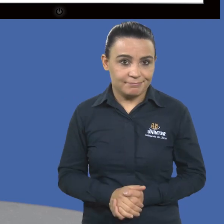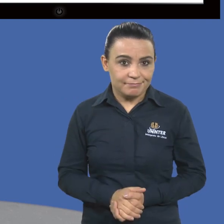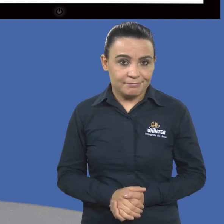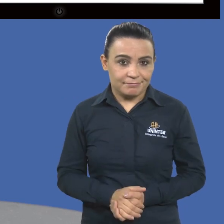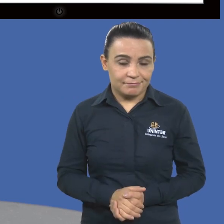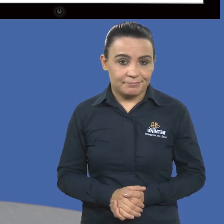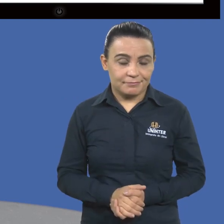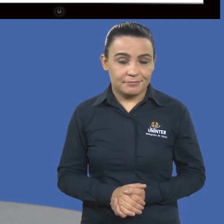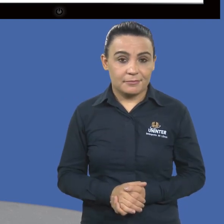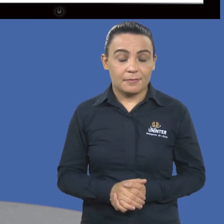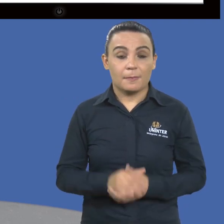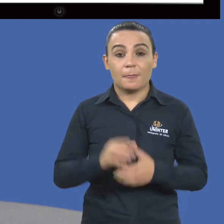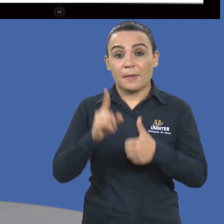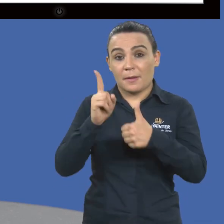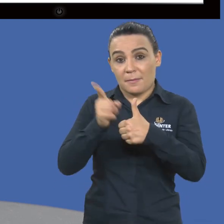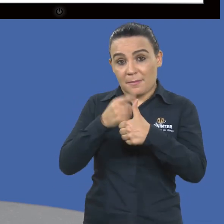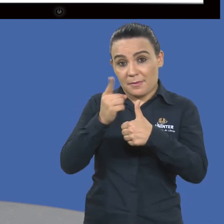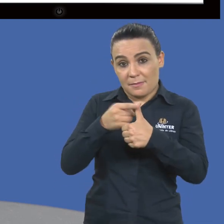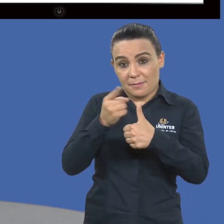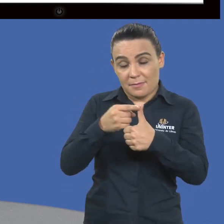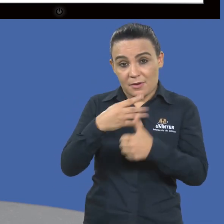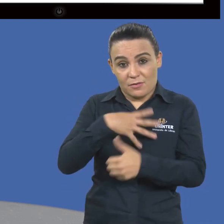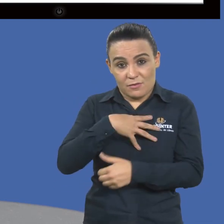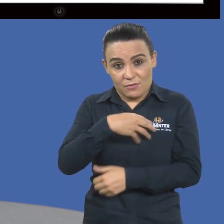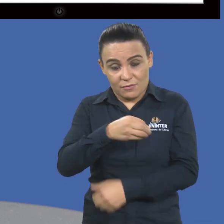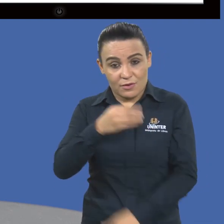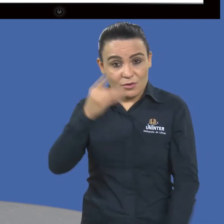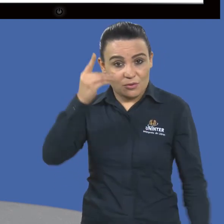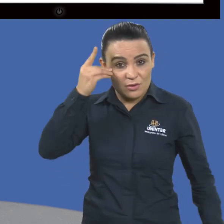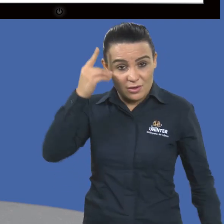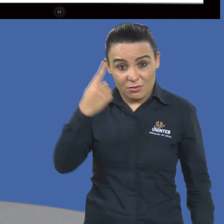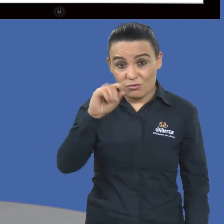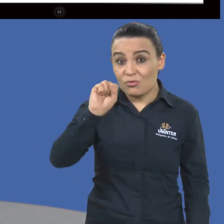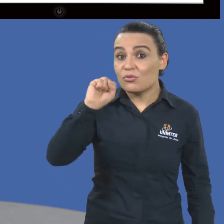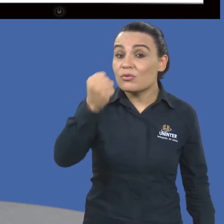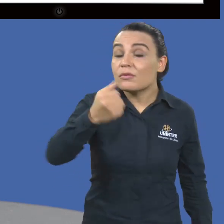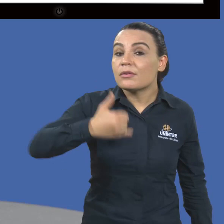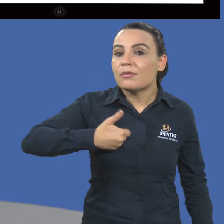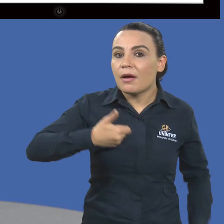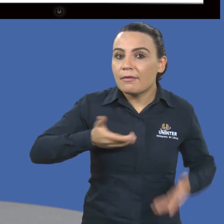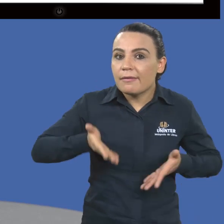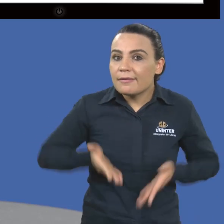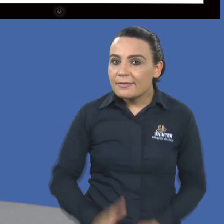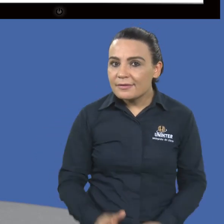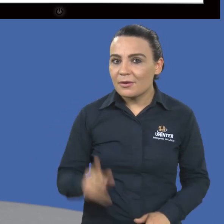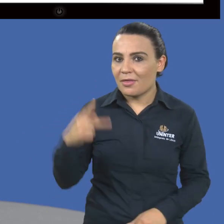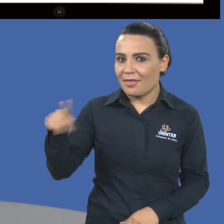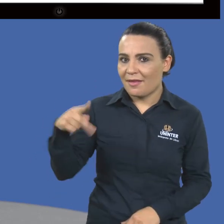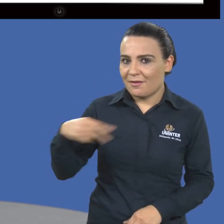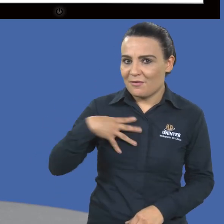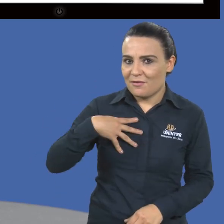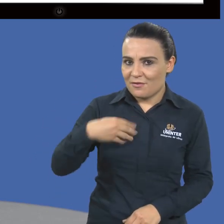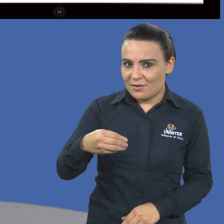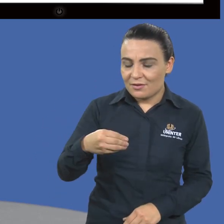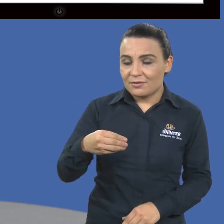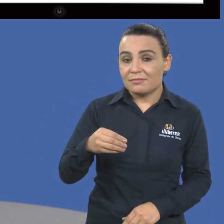né? E apesar de ter tido o primeiro filho com síndrome de Down aos 18